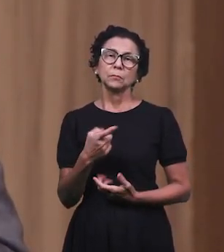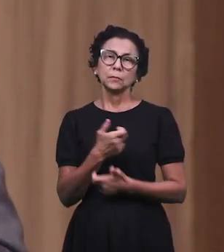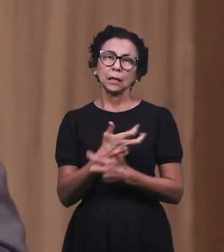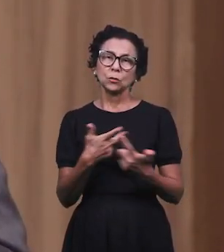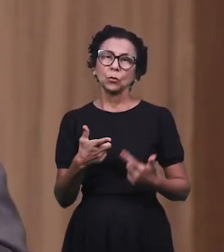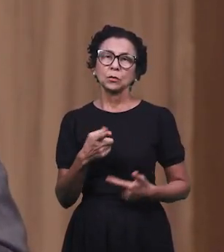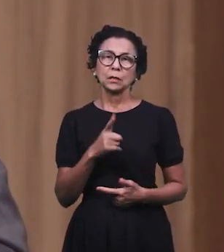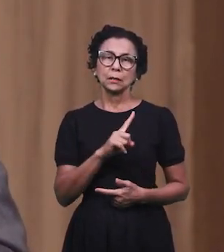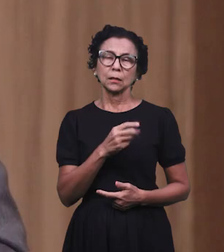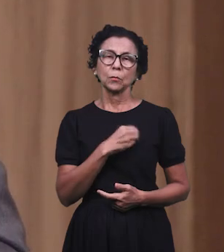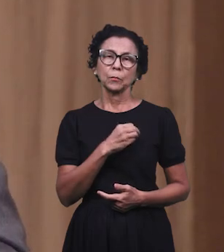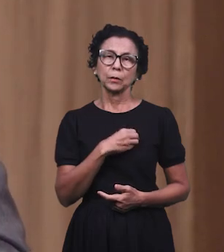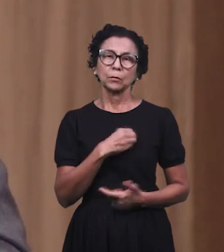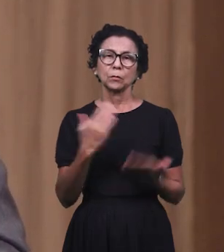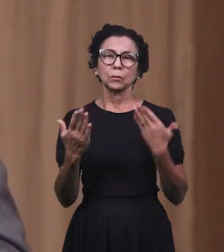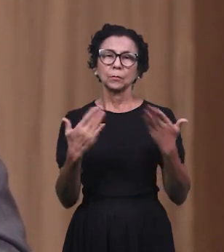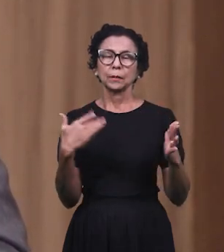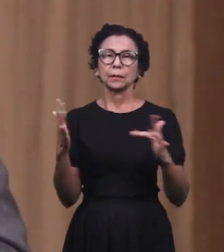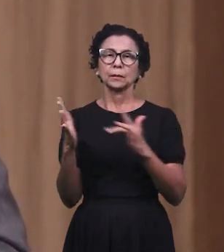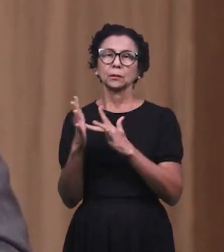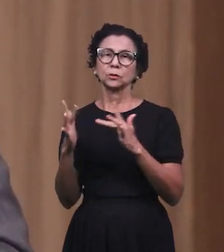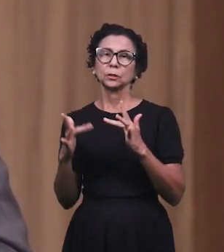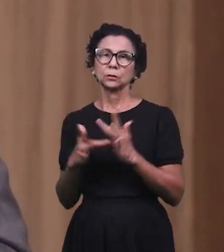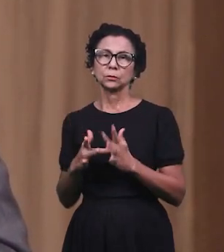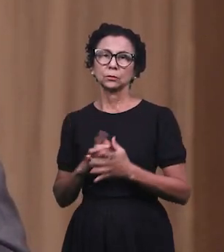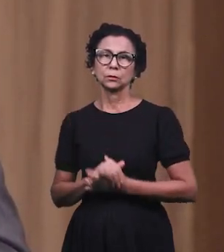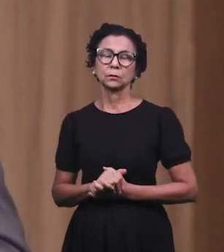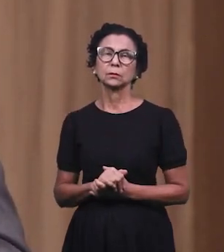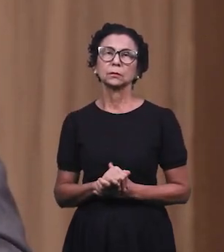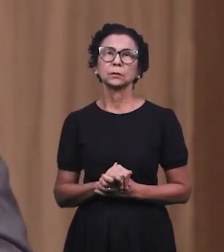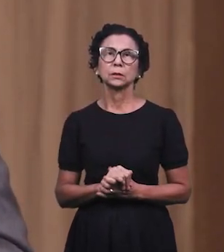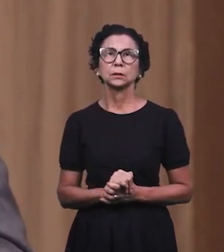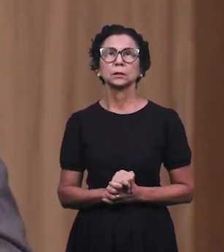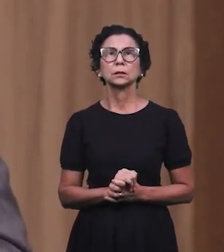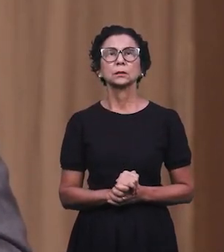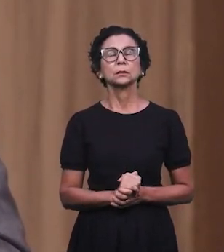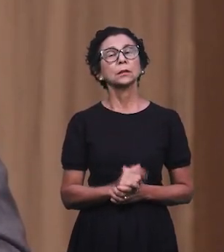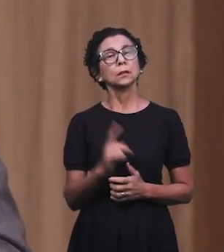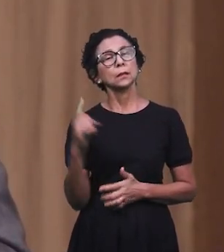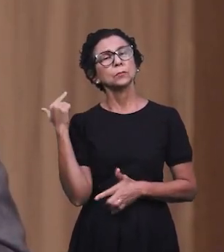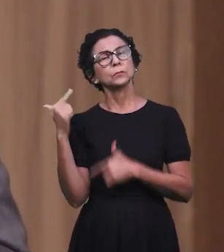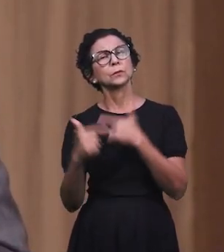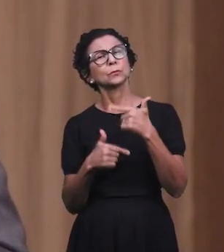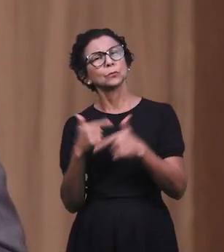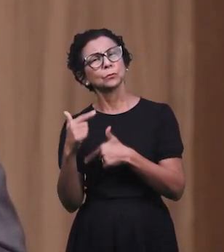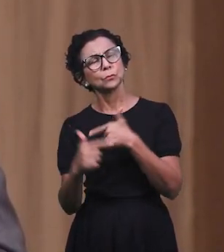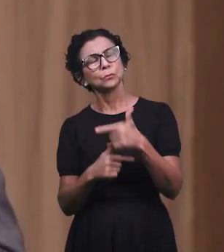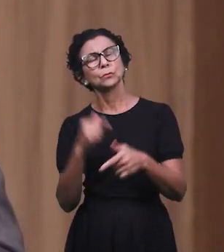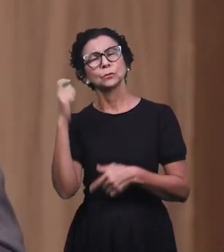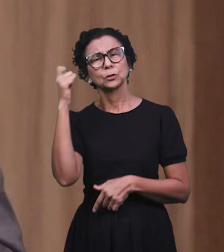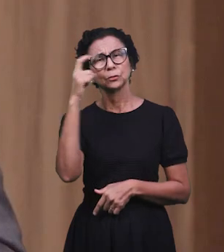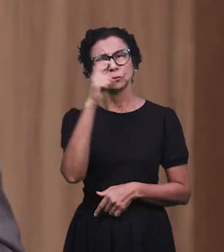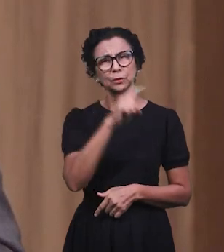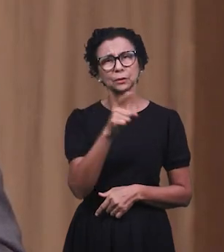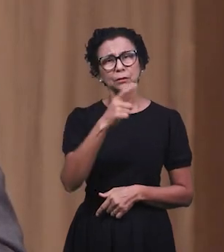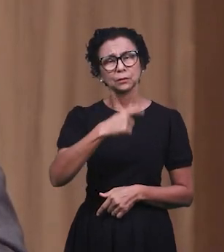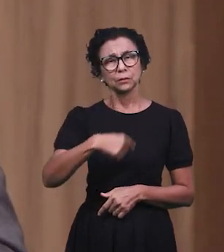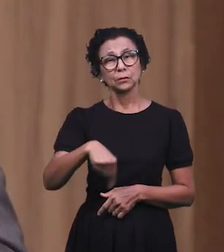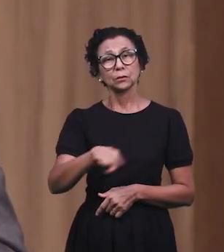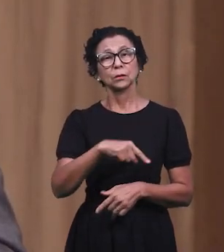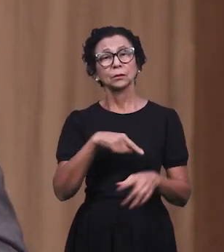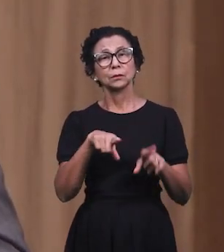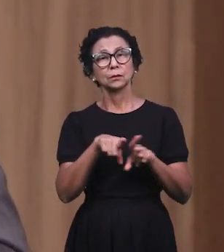Senhor Jesus, né? E Davi passou por muitas lutas. E nós passamos, como servos de Deus, por muitas lutas, né? Foi até algo que